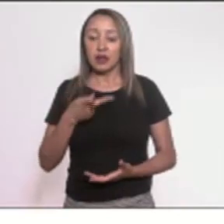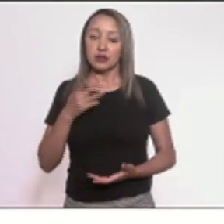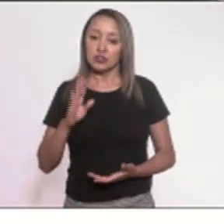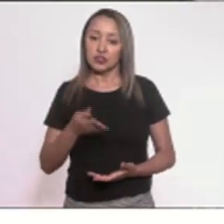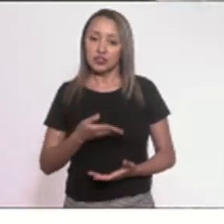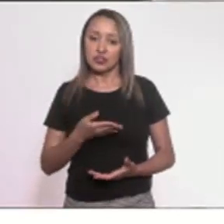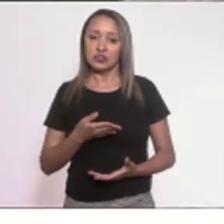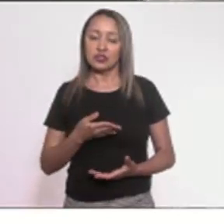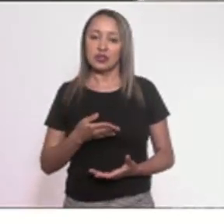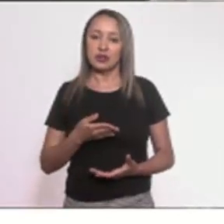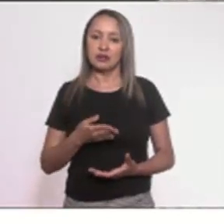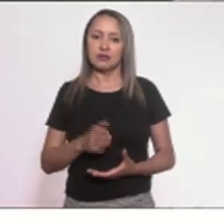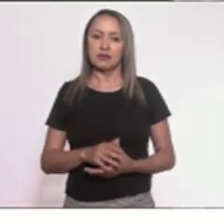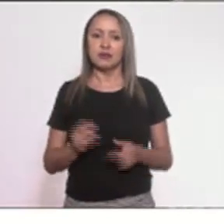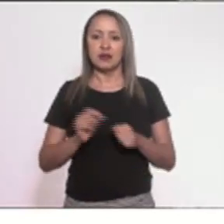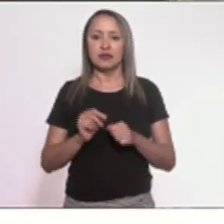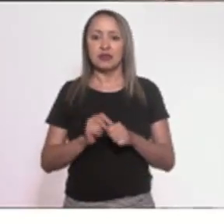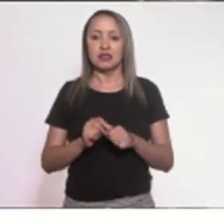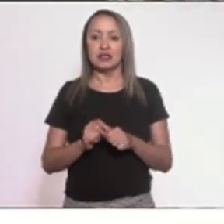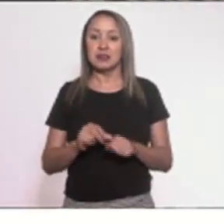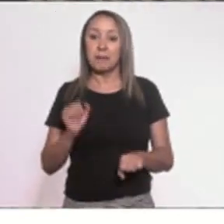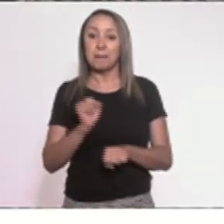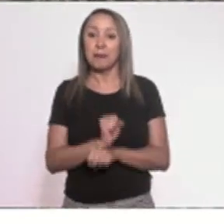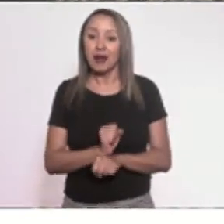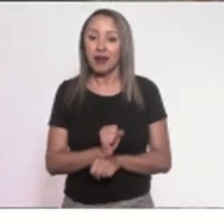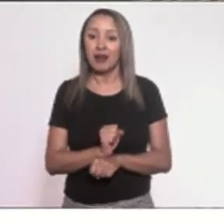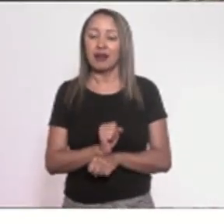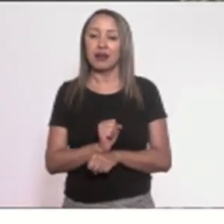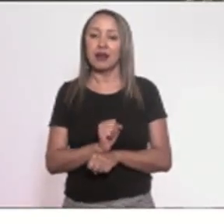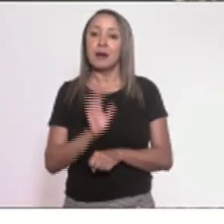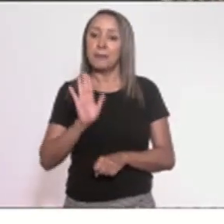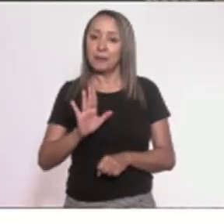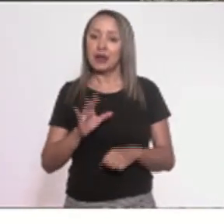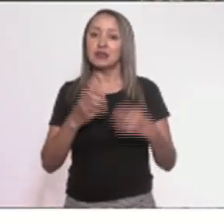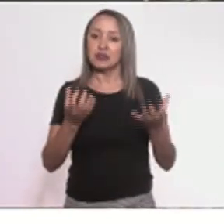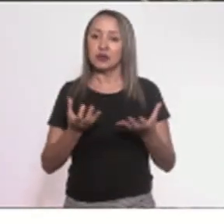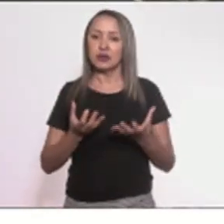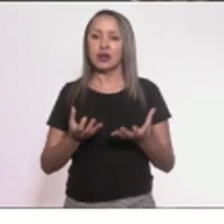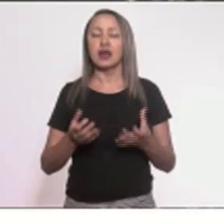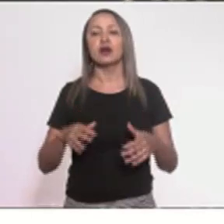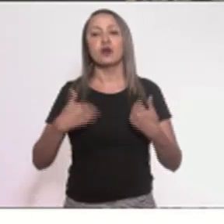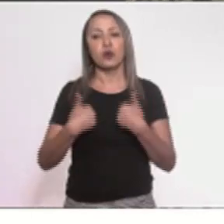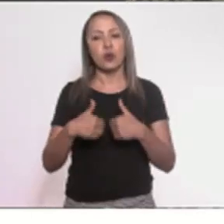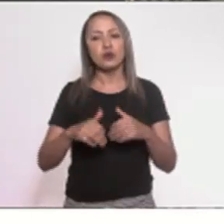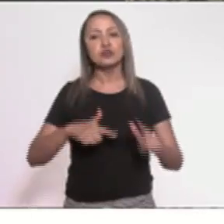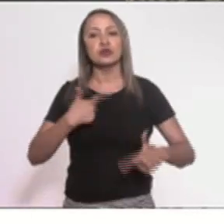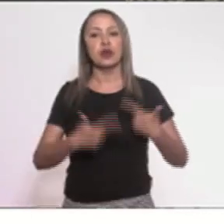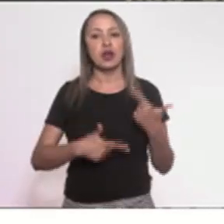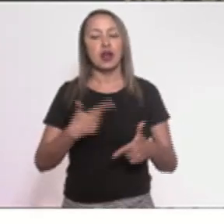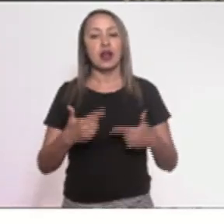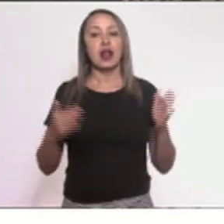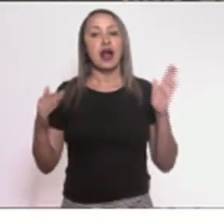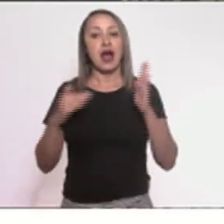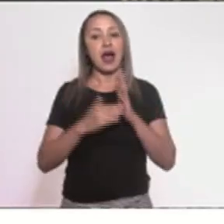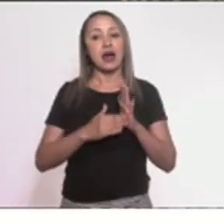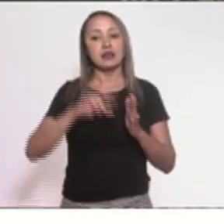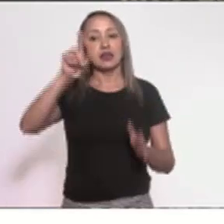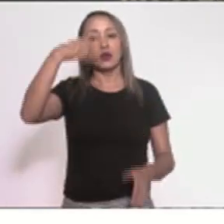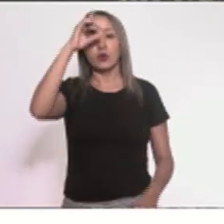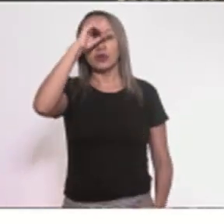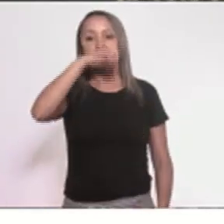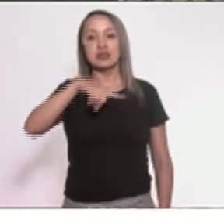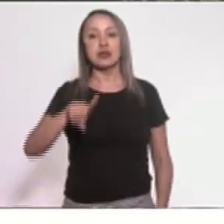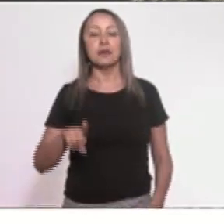participação para a derrubada do veto. Então, eu acredito que até o final do mês, ou na próxima semana, ou